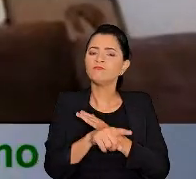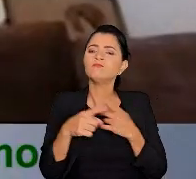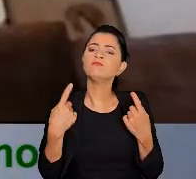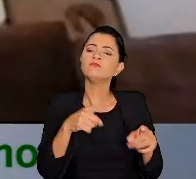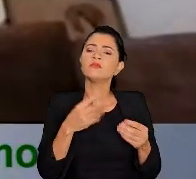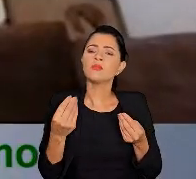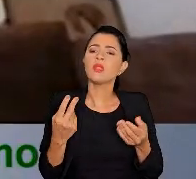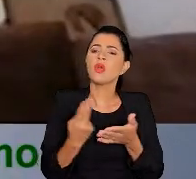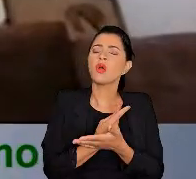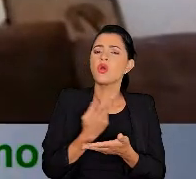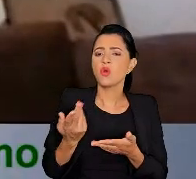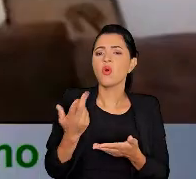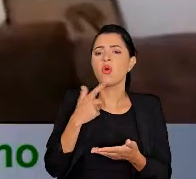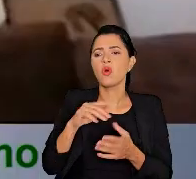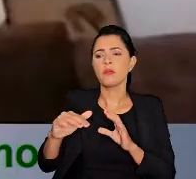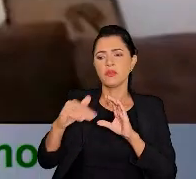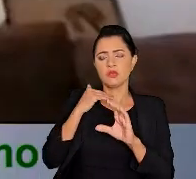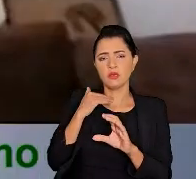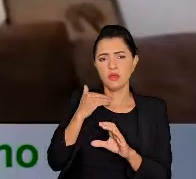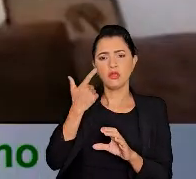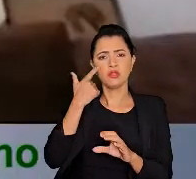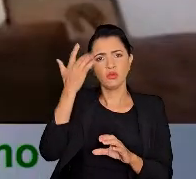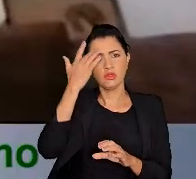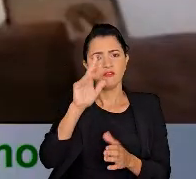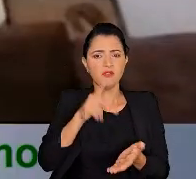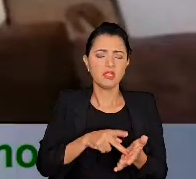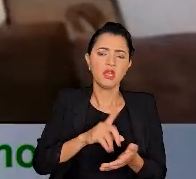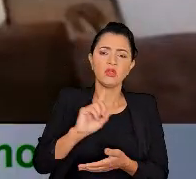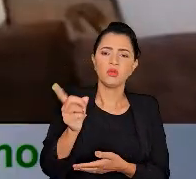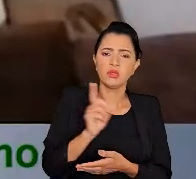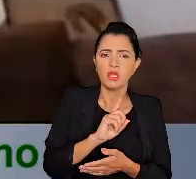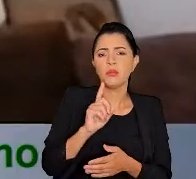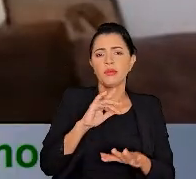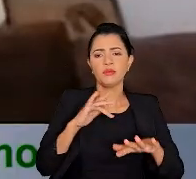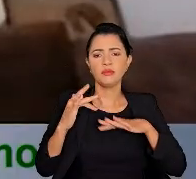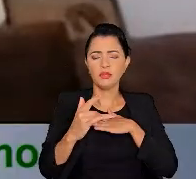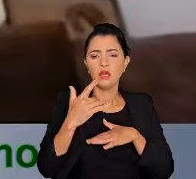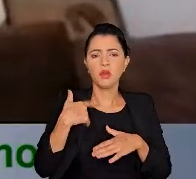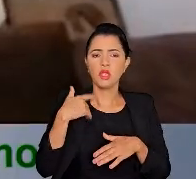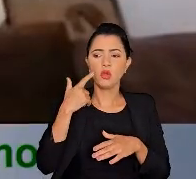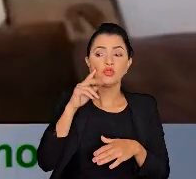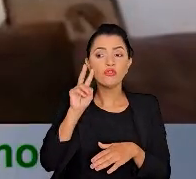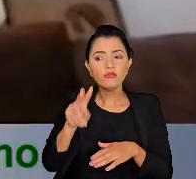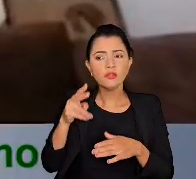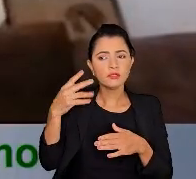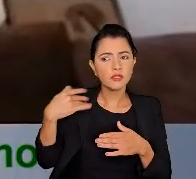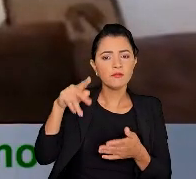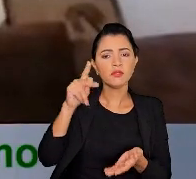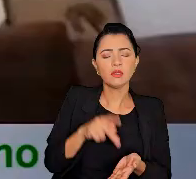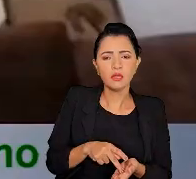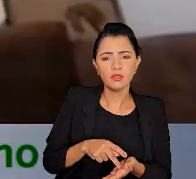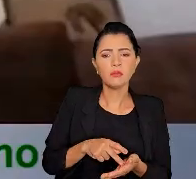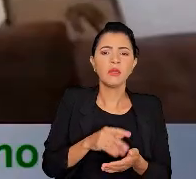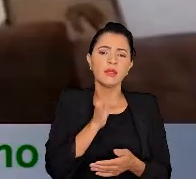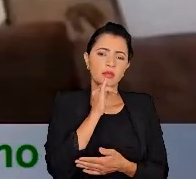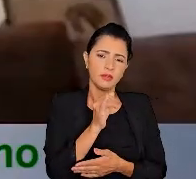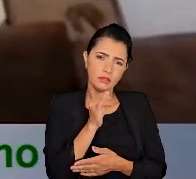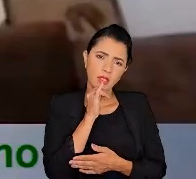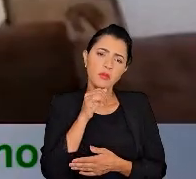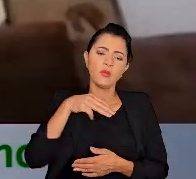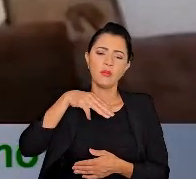acabei de receber uma mensagem, eu não sei se é verdade ou não, porque é em rede social, eu não conferi a veracidade, mas que, por exemplo, em